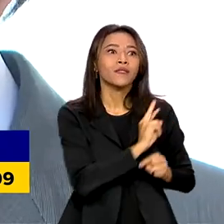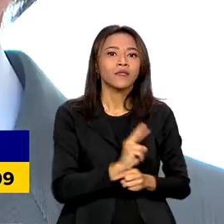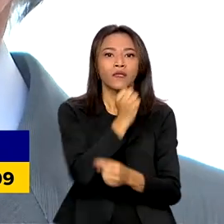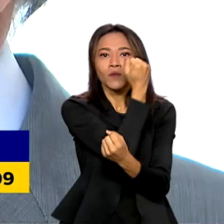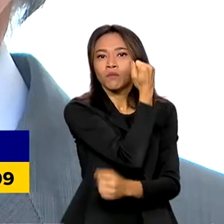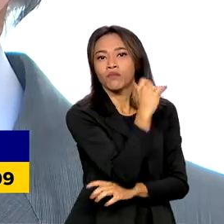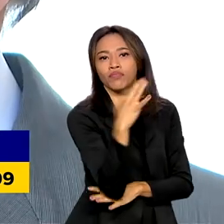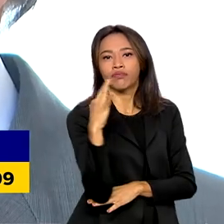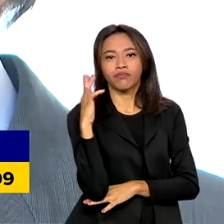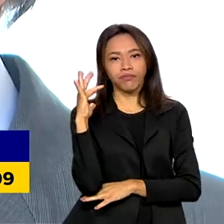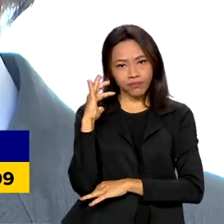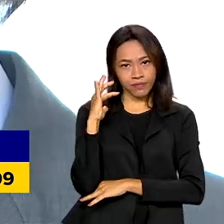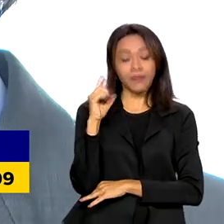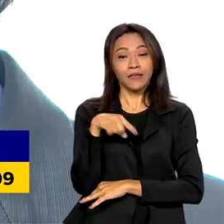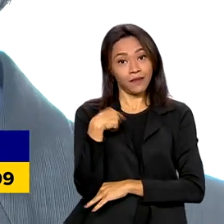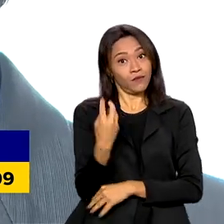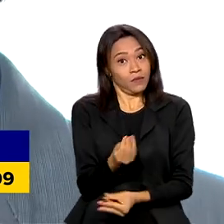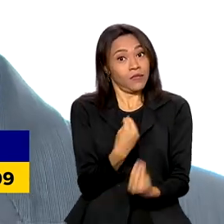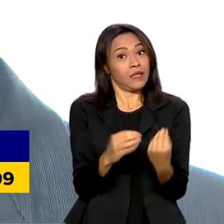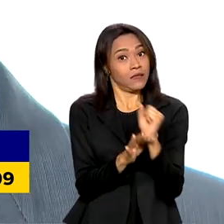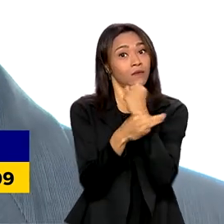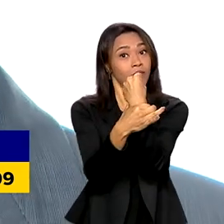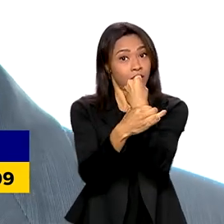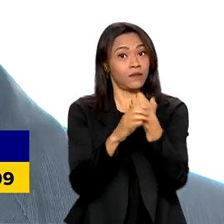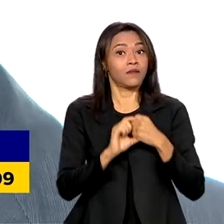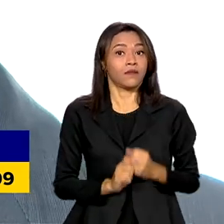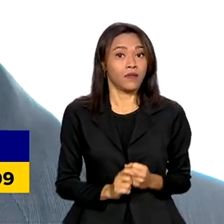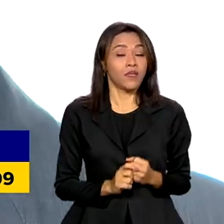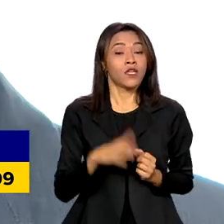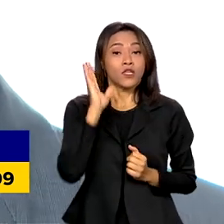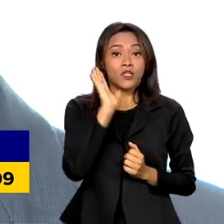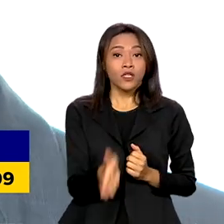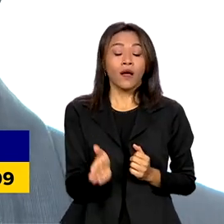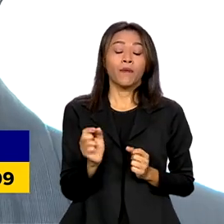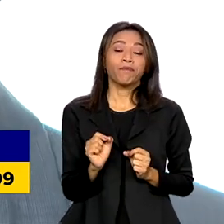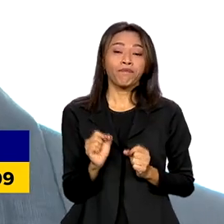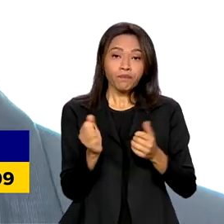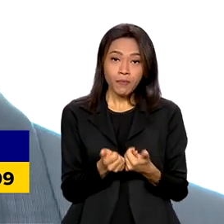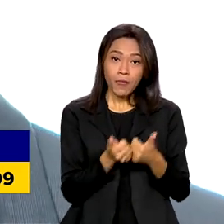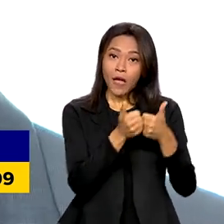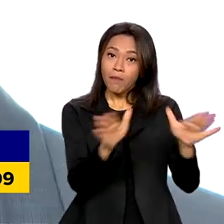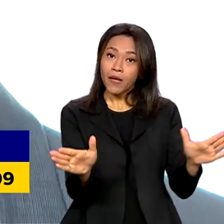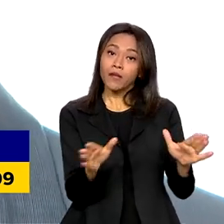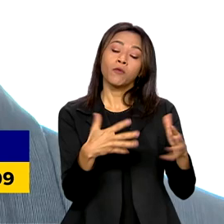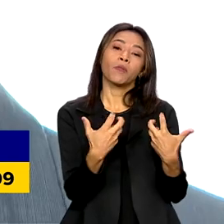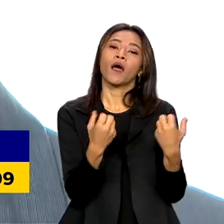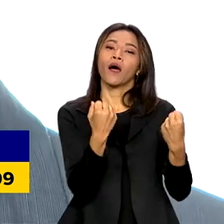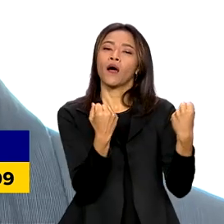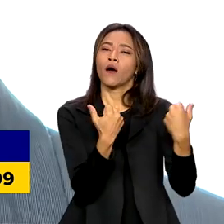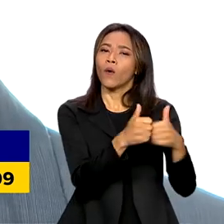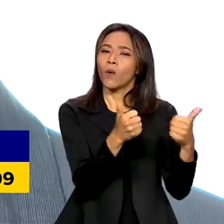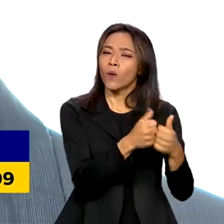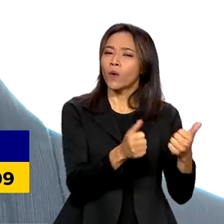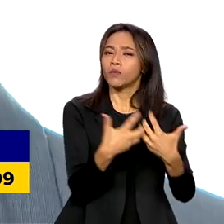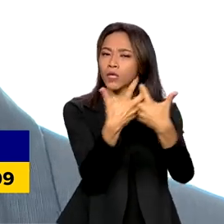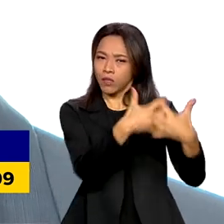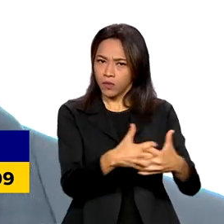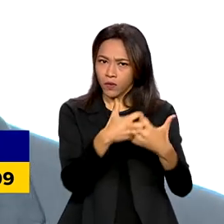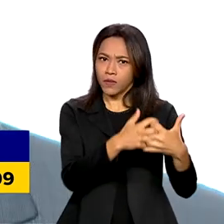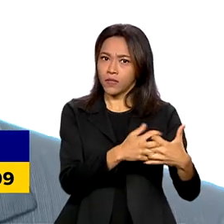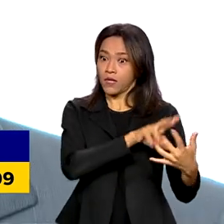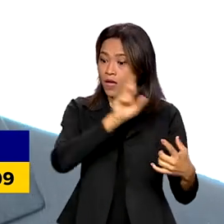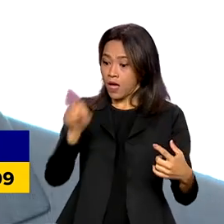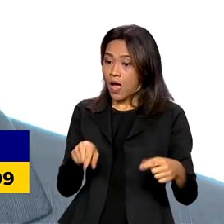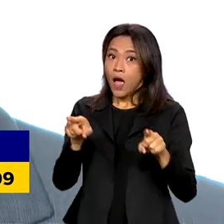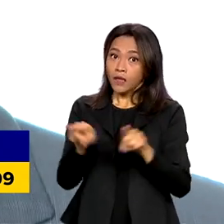e trazendo mais segurança. E foi aberto para ônibus e caminhões, além de pessoa física, agora